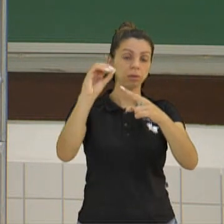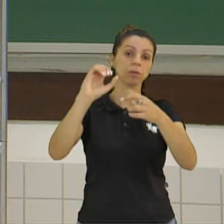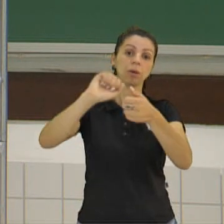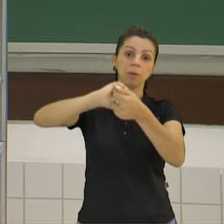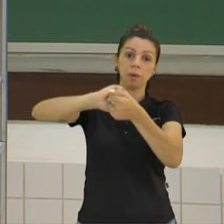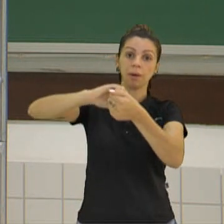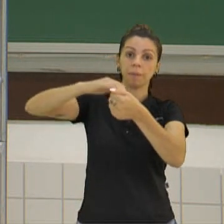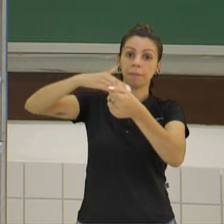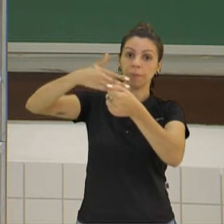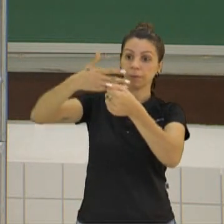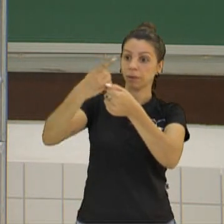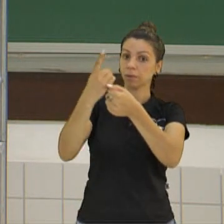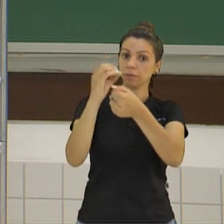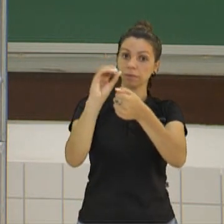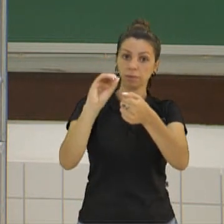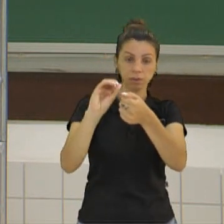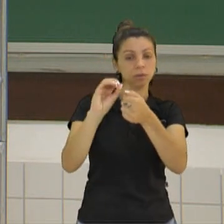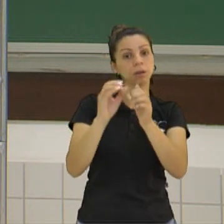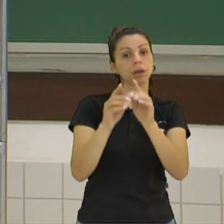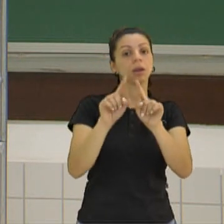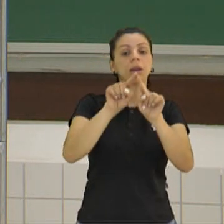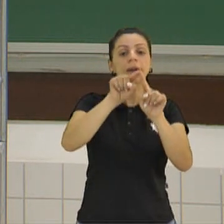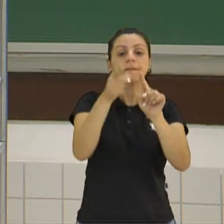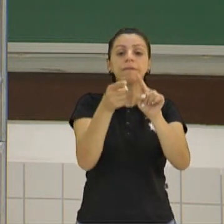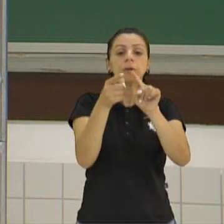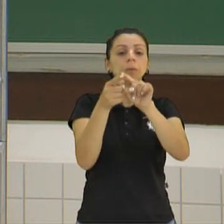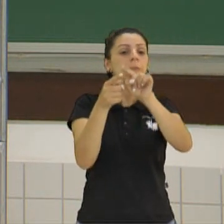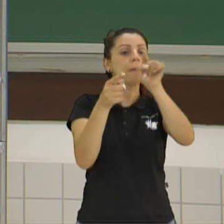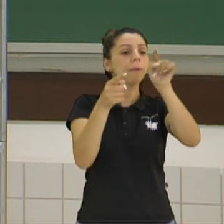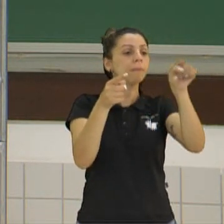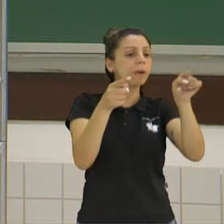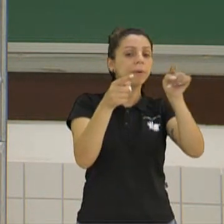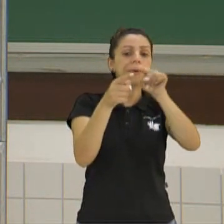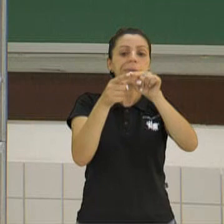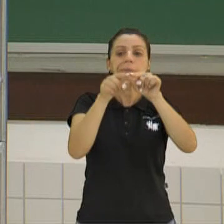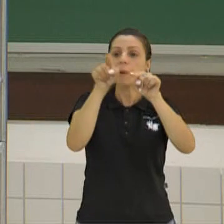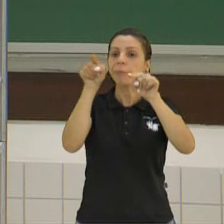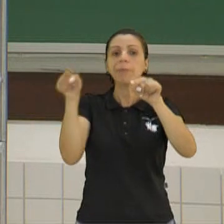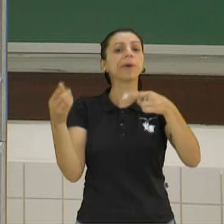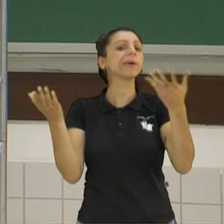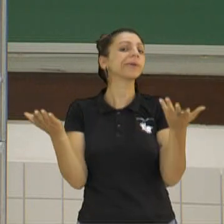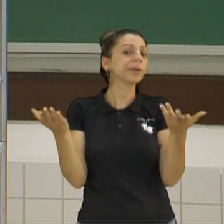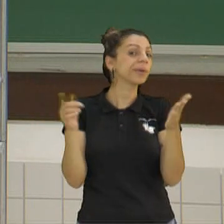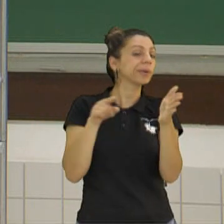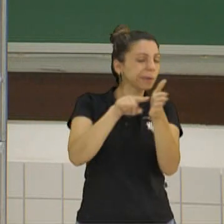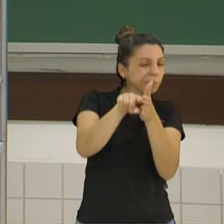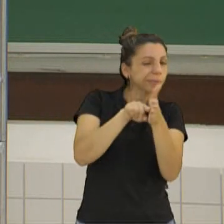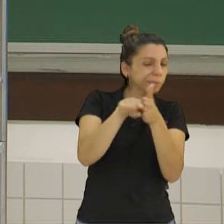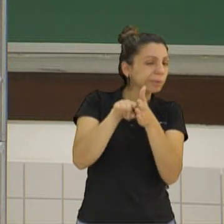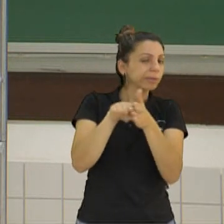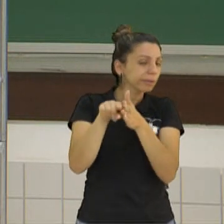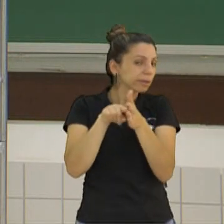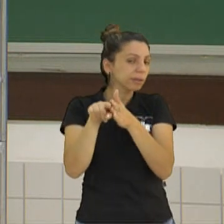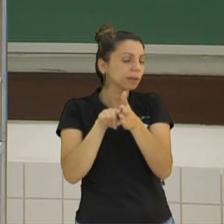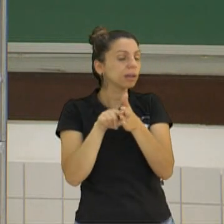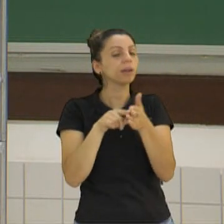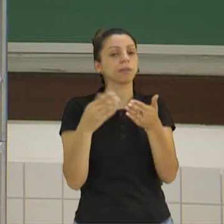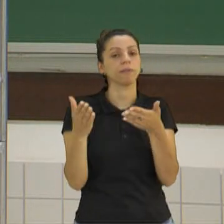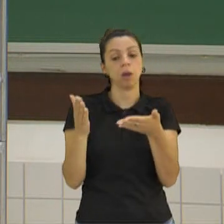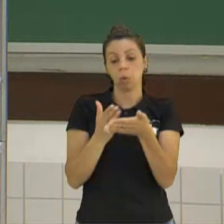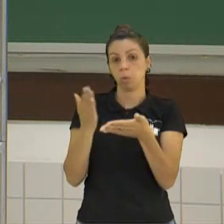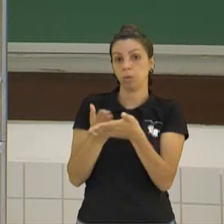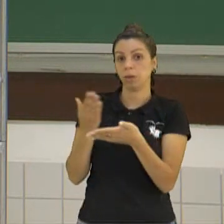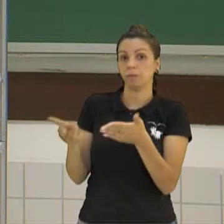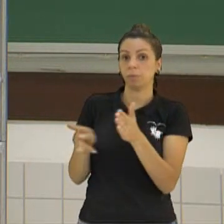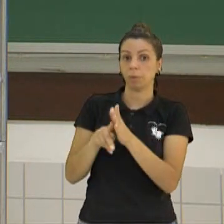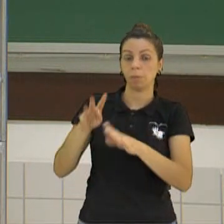10 da notação científica, e o deslocamento da vírgula? É isso que eu quero que você pesquise para mim. Então dá uma olhadinha aí no seu livro de matemática,